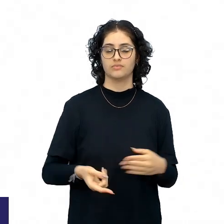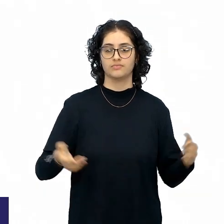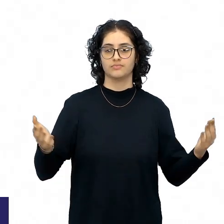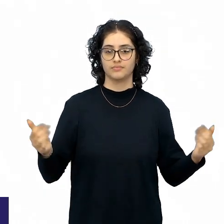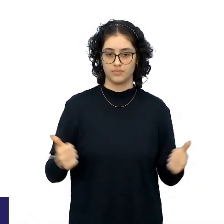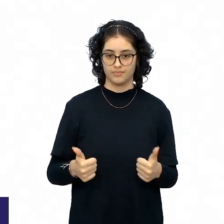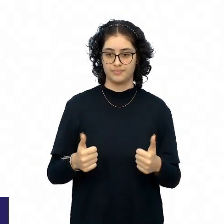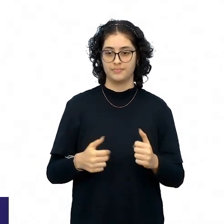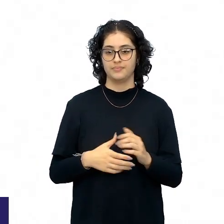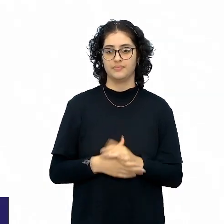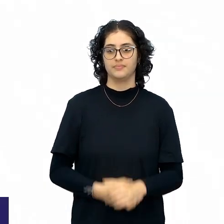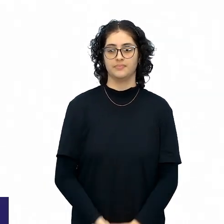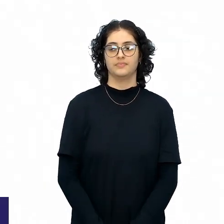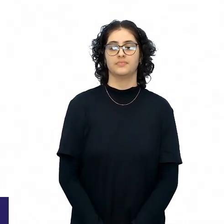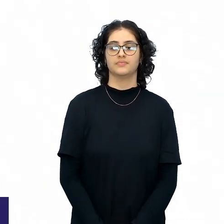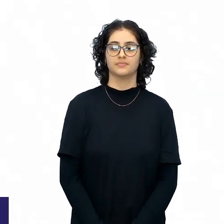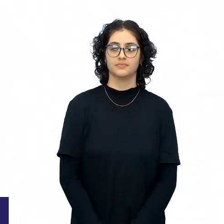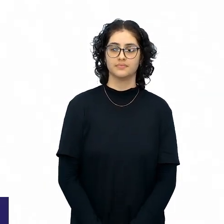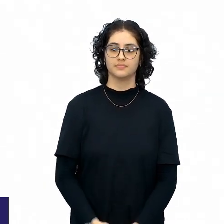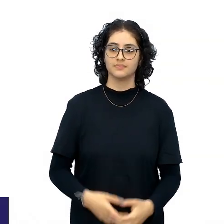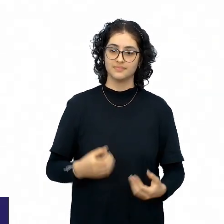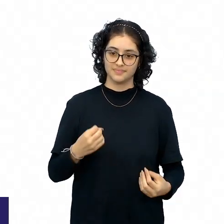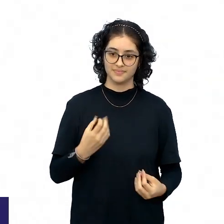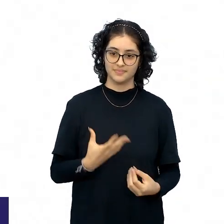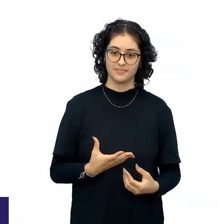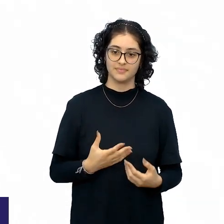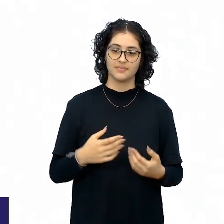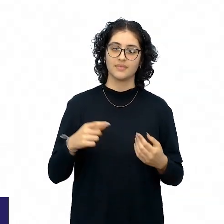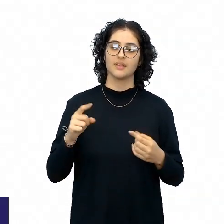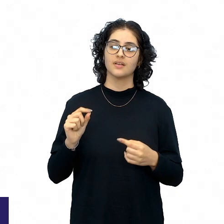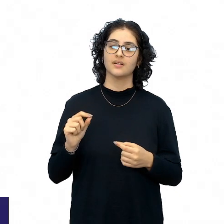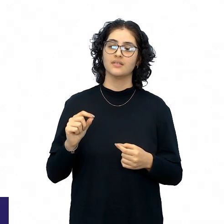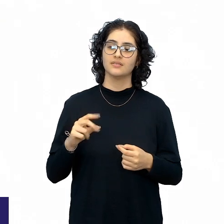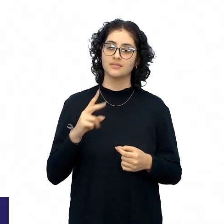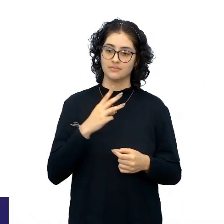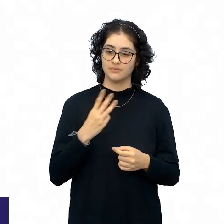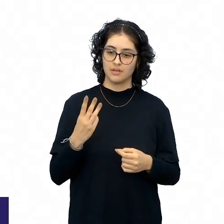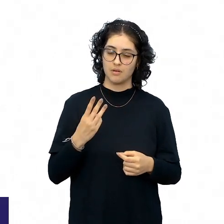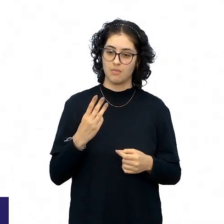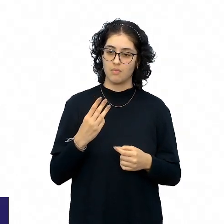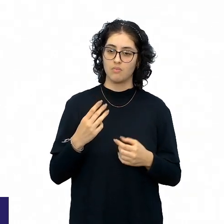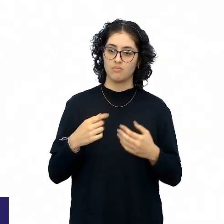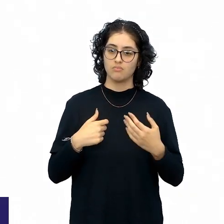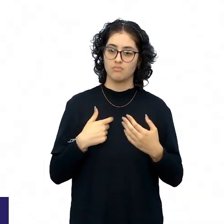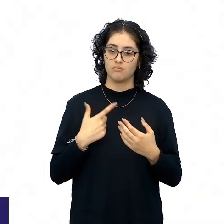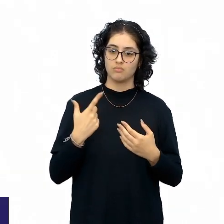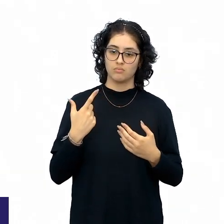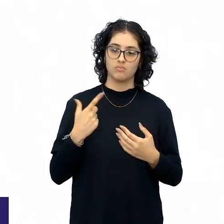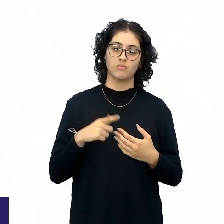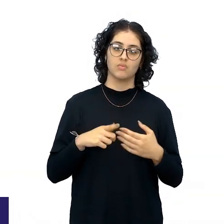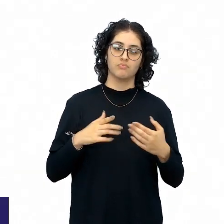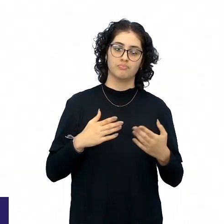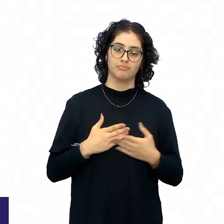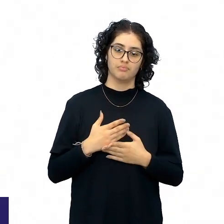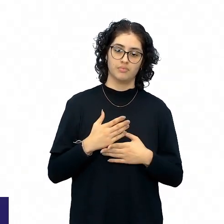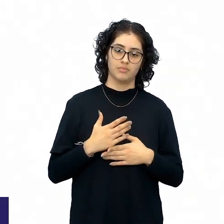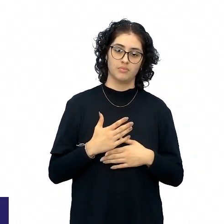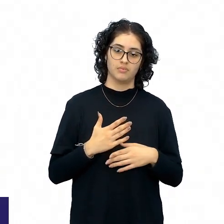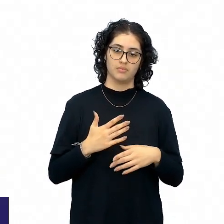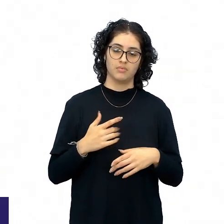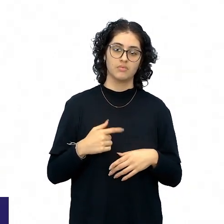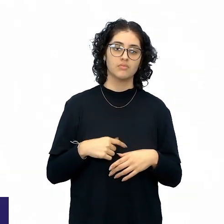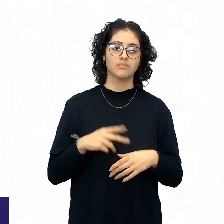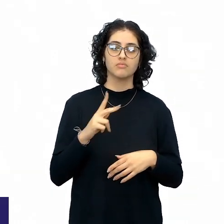depois, ok? Bom, para que o terceiro momento seja discutido aqui de forma mais